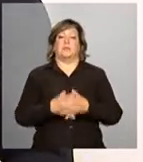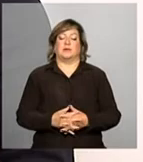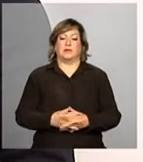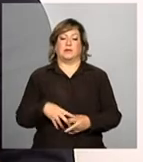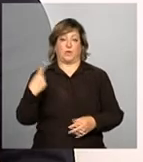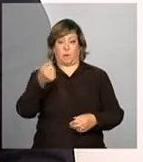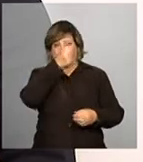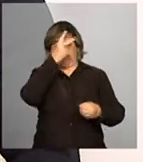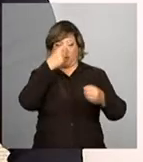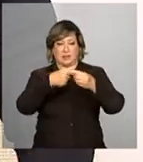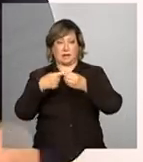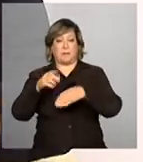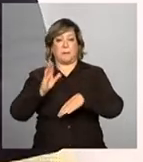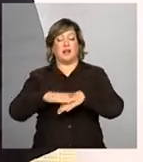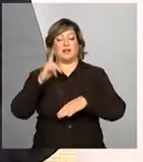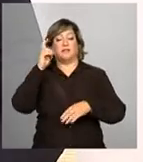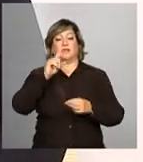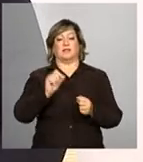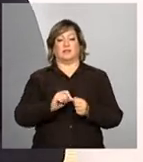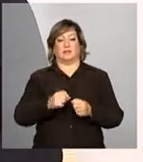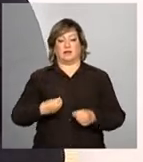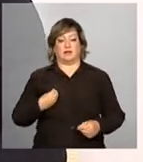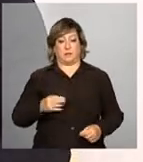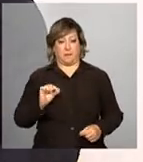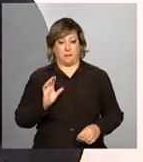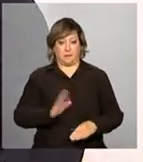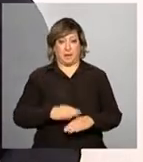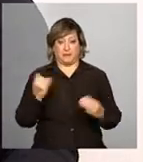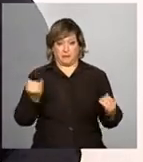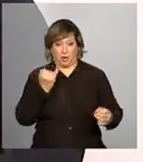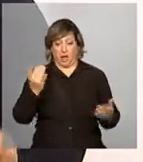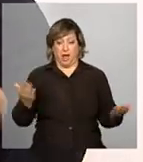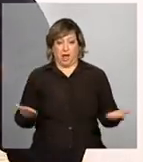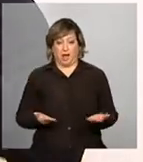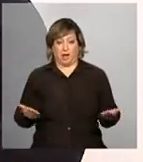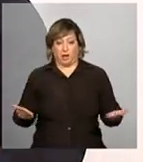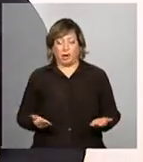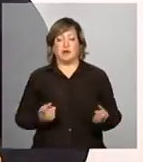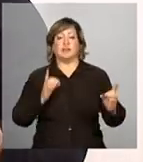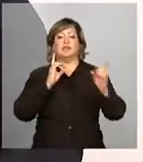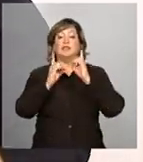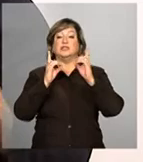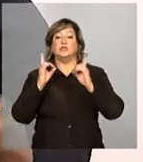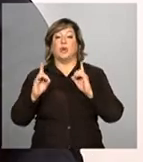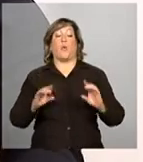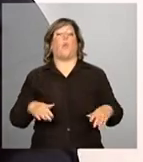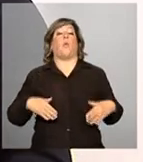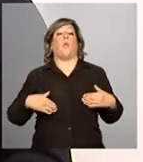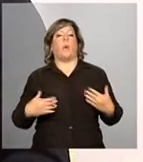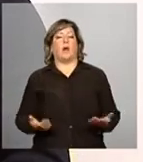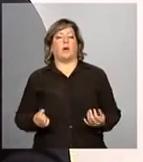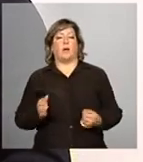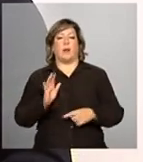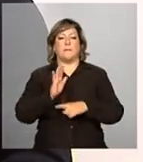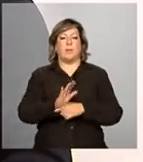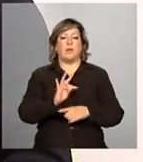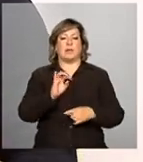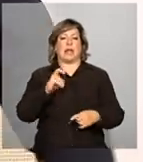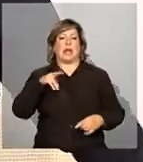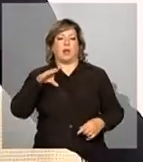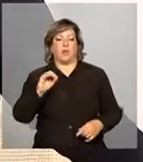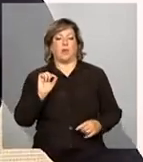mais dificuldade para realizar o mais importante agora é a gente discutir qual apoio técnico e financeiro aos municípios